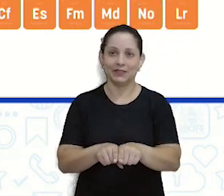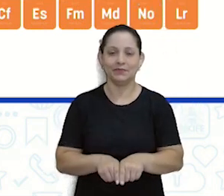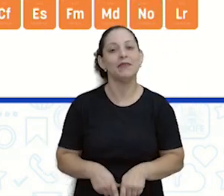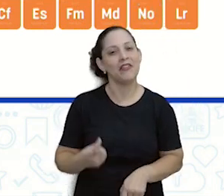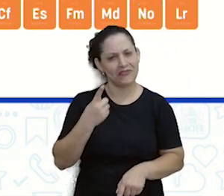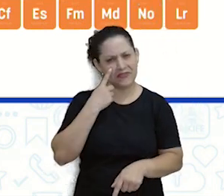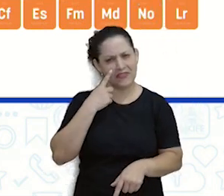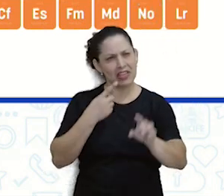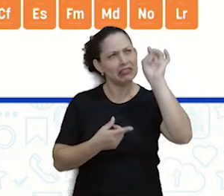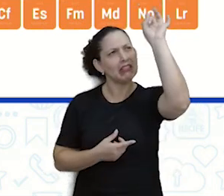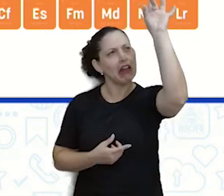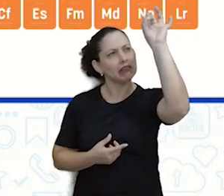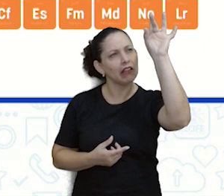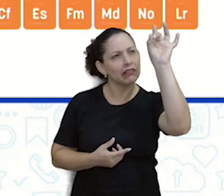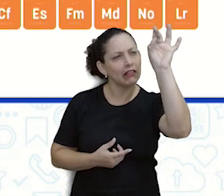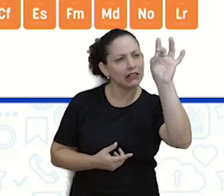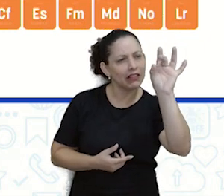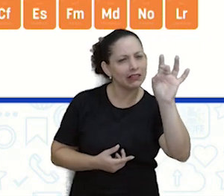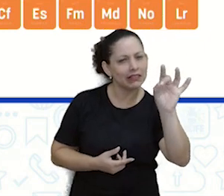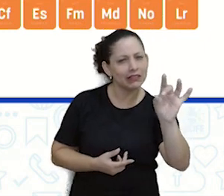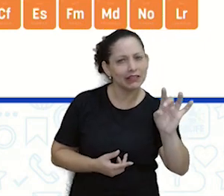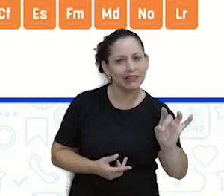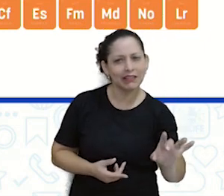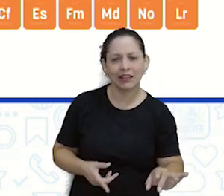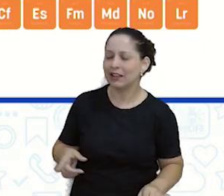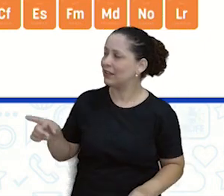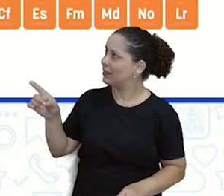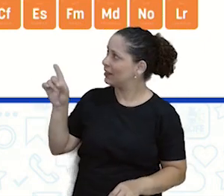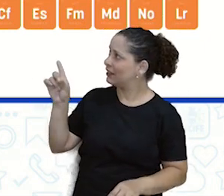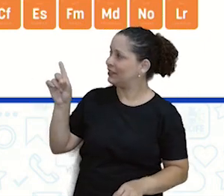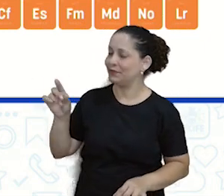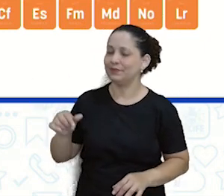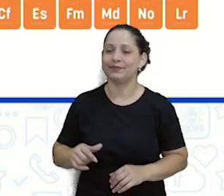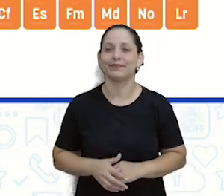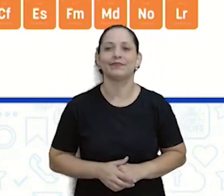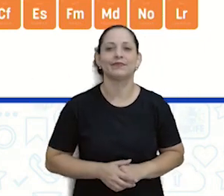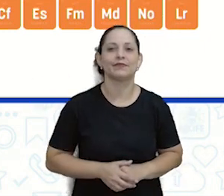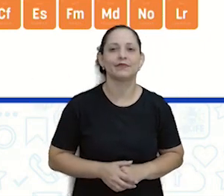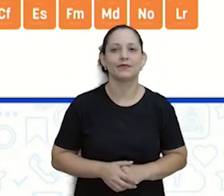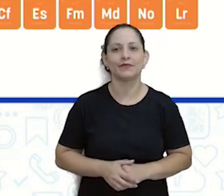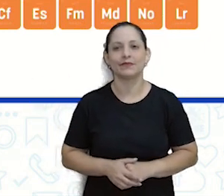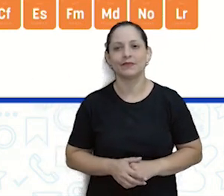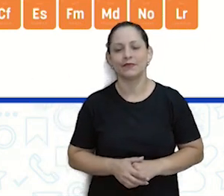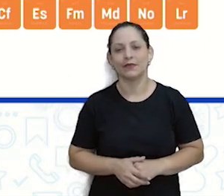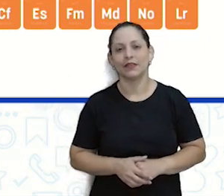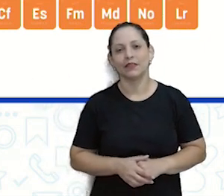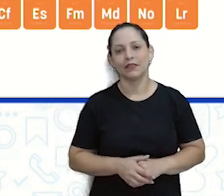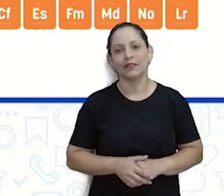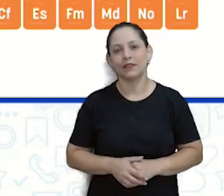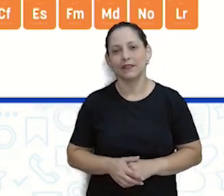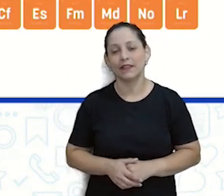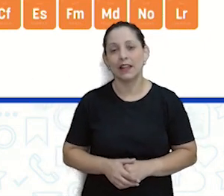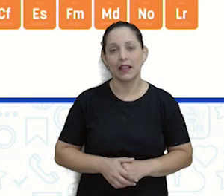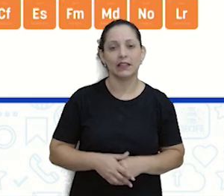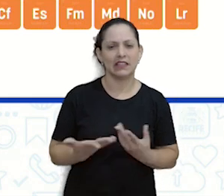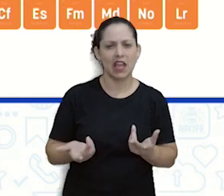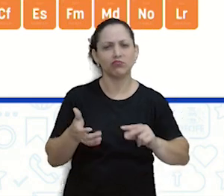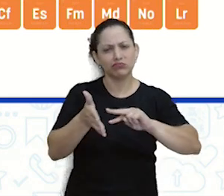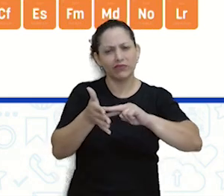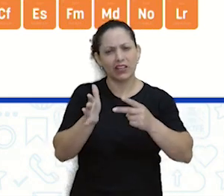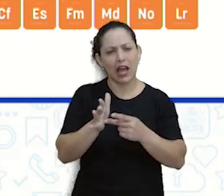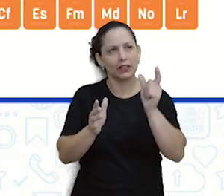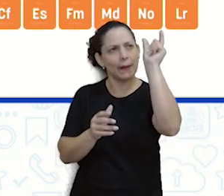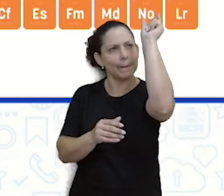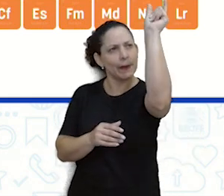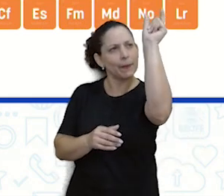magnésio, né? Estrôncio, boro não, como é? Deixa eu ver aqui. Ah, bário. Ele